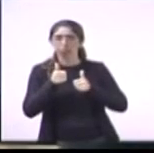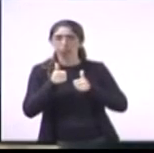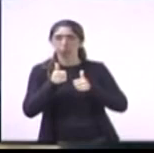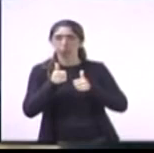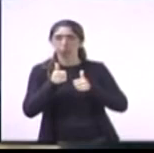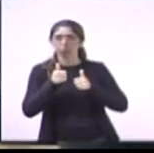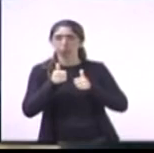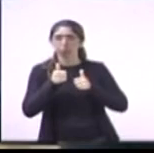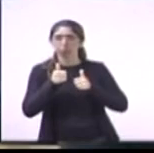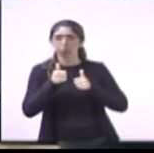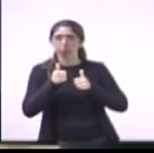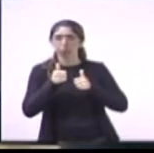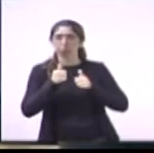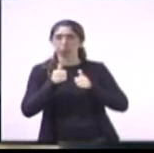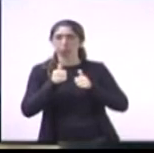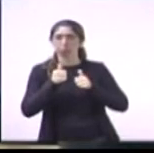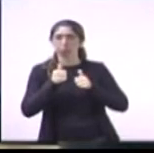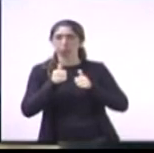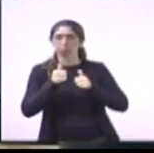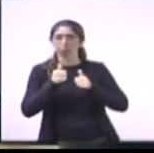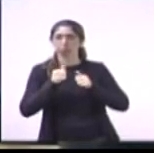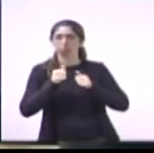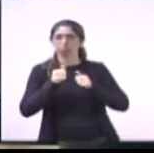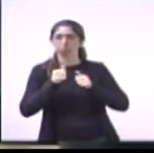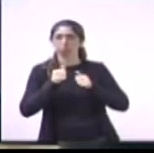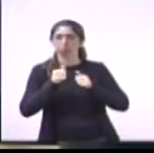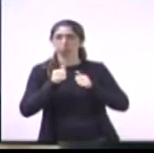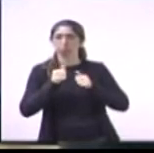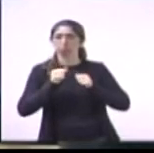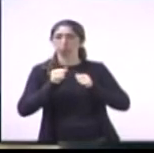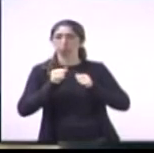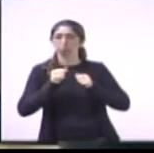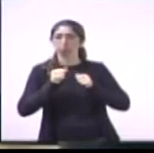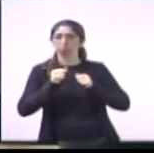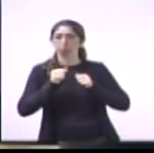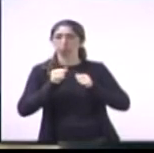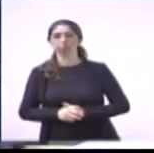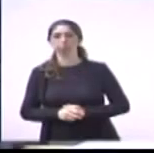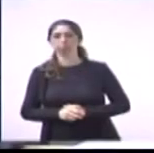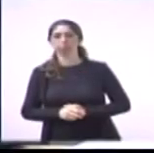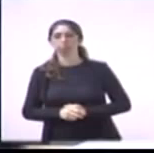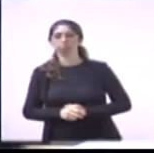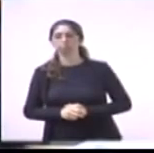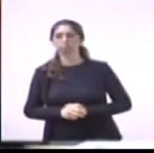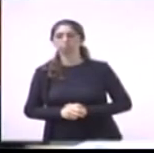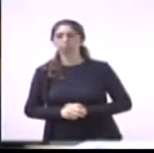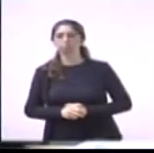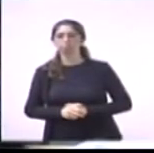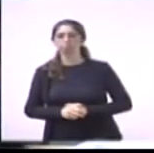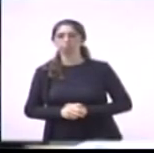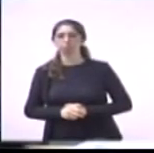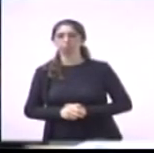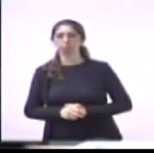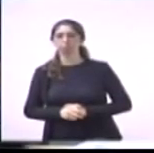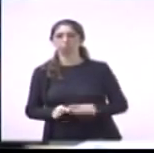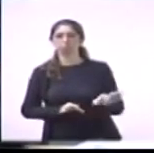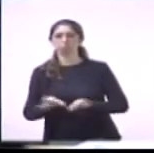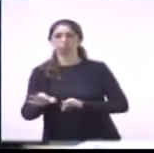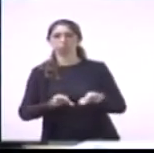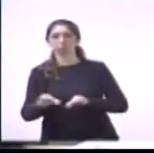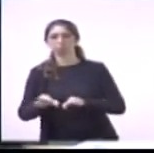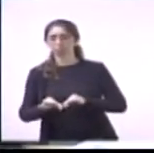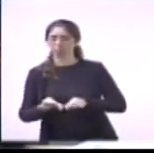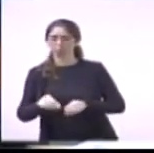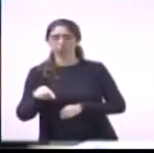contemplar todos os segmentos. No entanto, o que ficou caracterizado o Plano Municipal